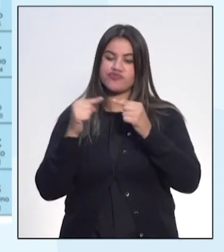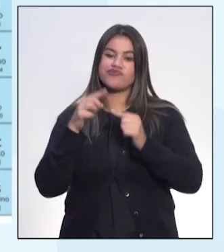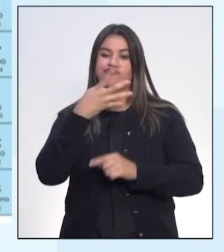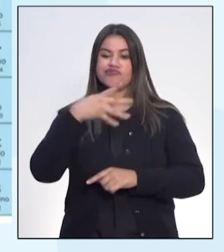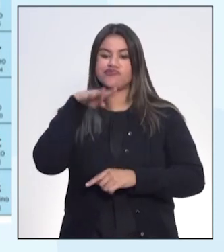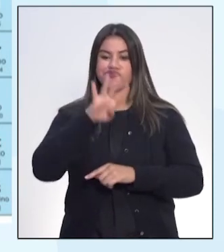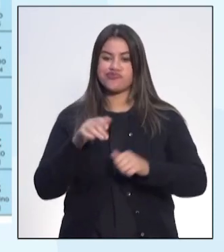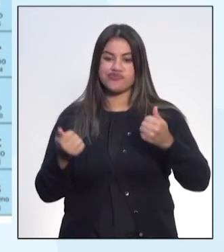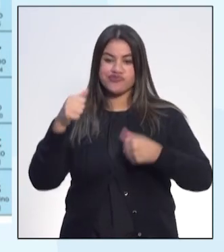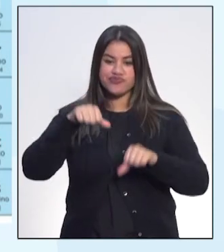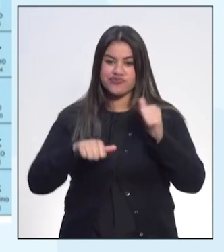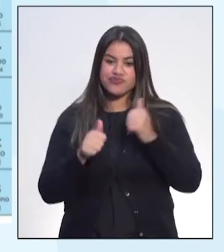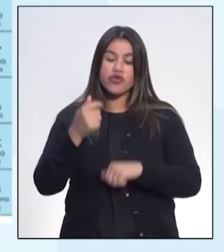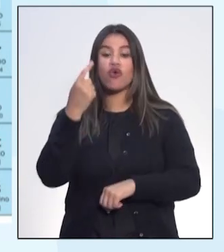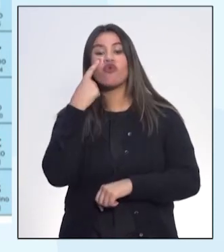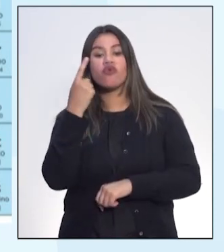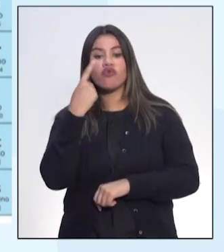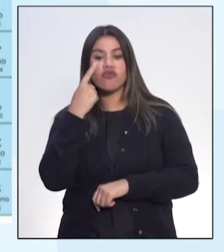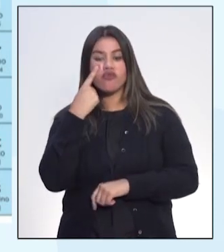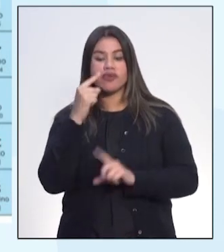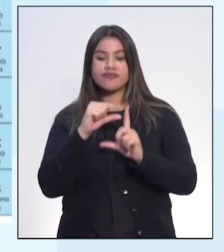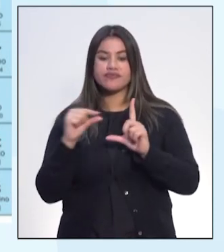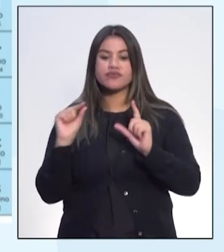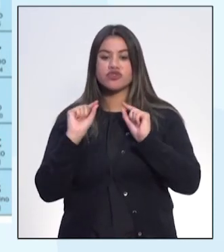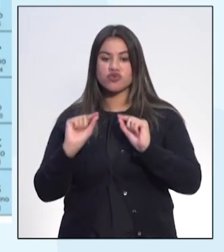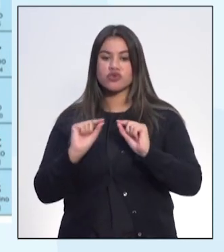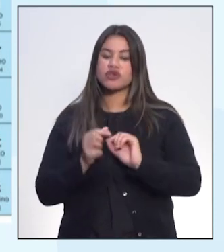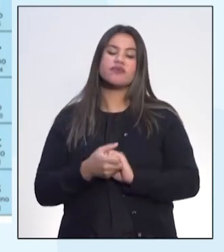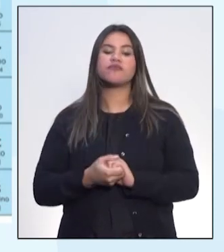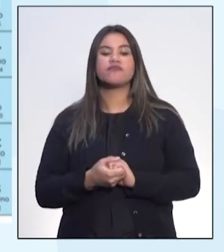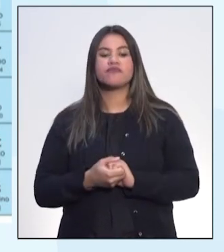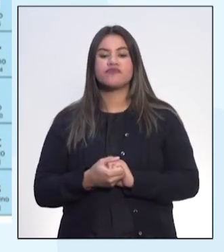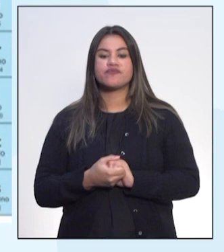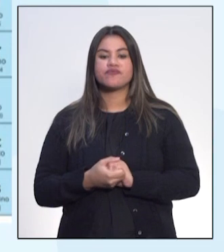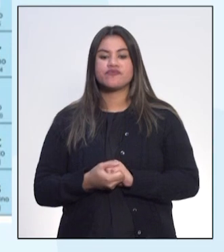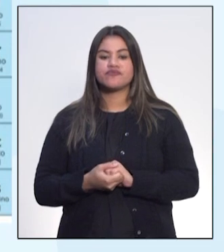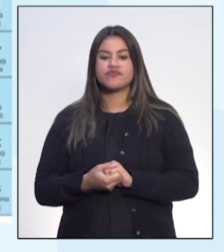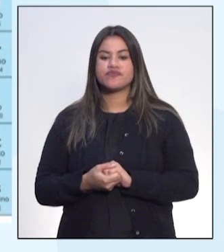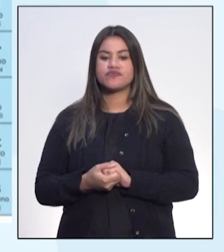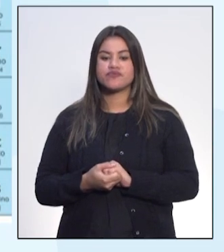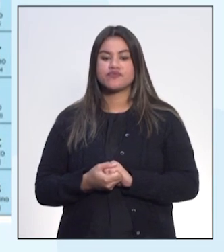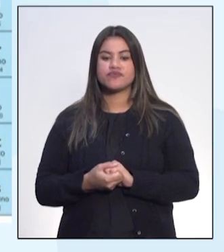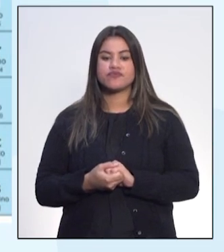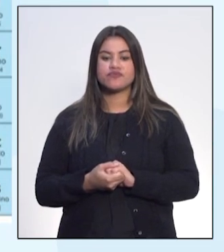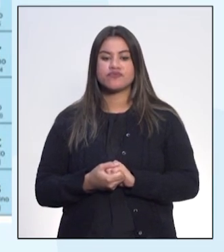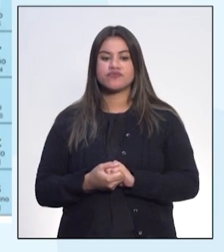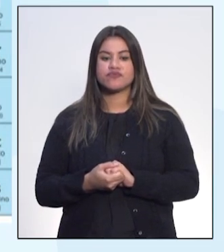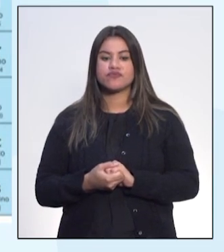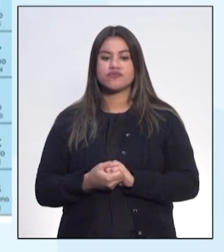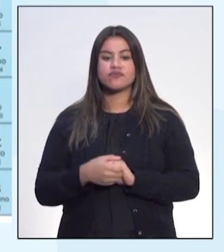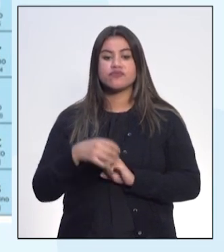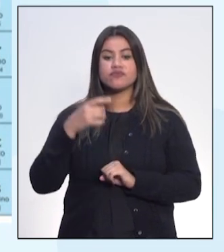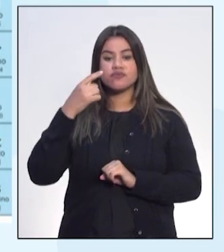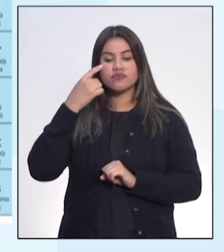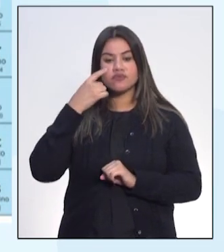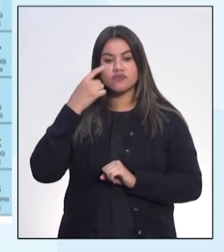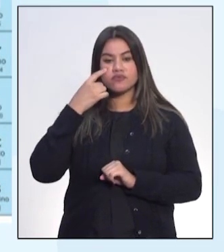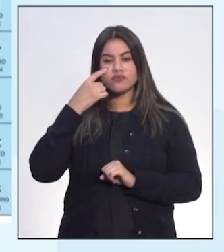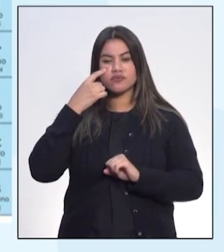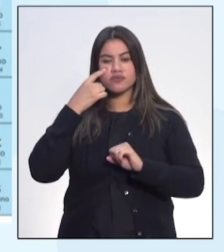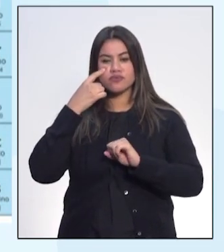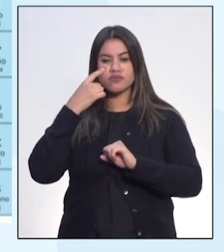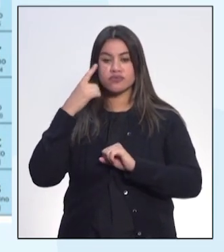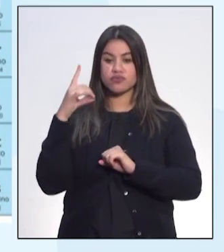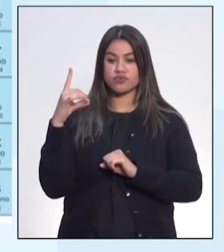periódica. Então, vamos ler um pouquinho aqui essa legenda, né? Eu tenho ali, se você pegar a parte que está destacada do